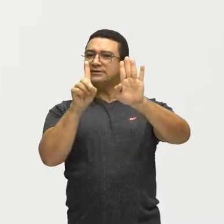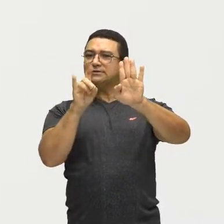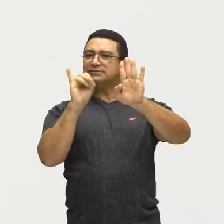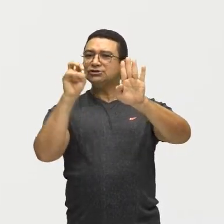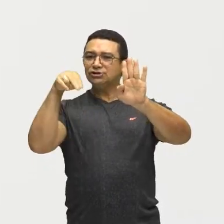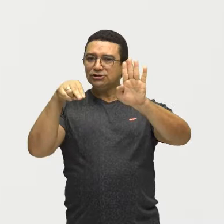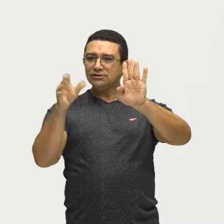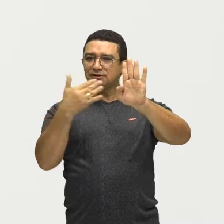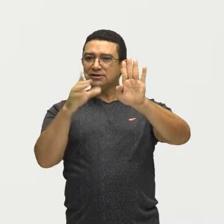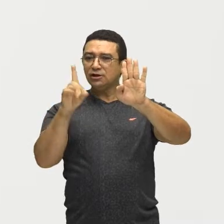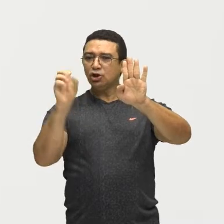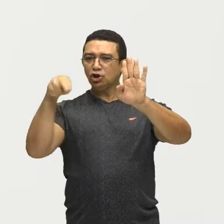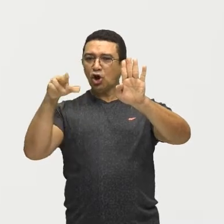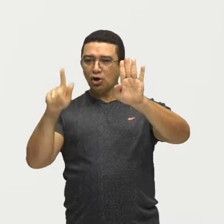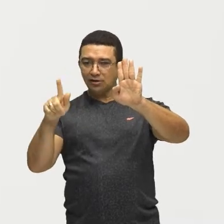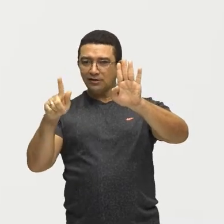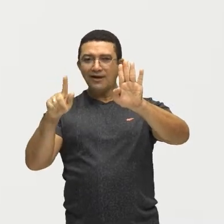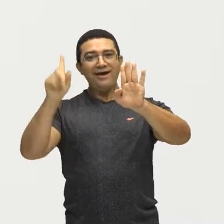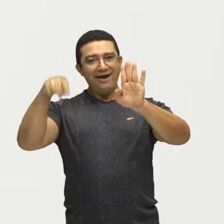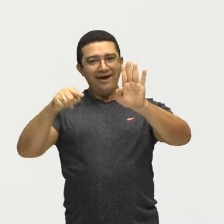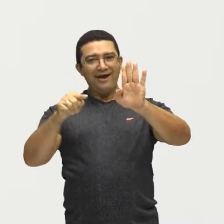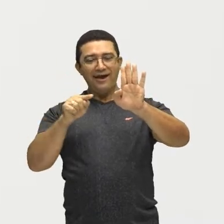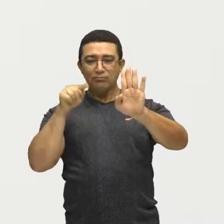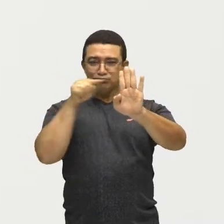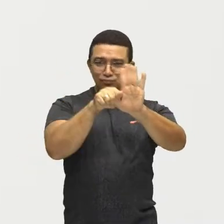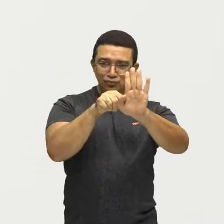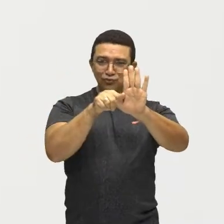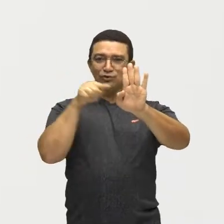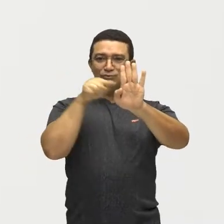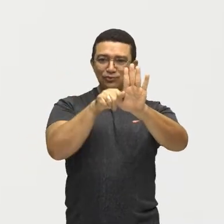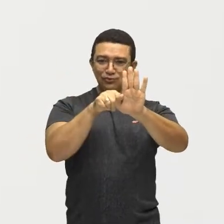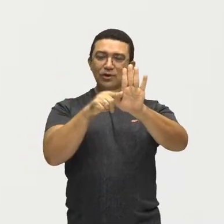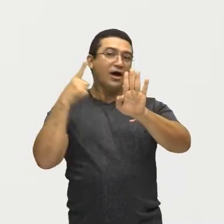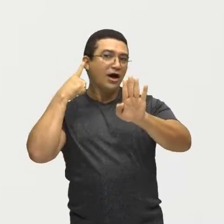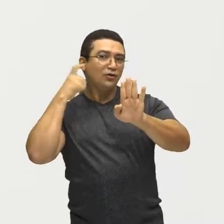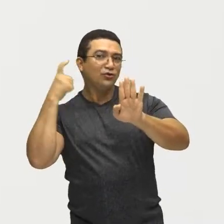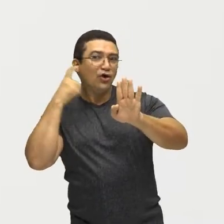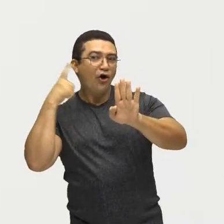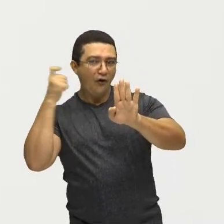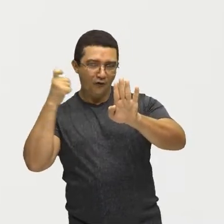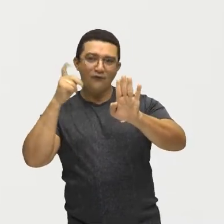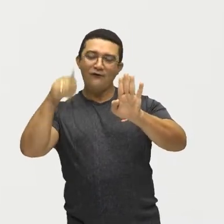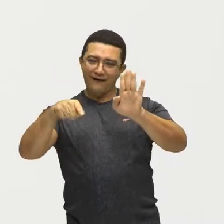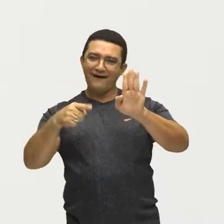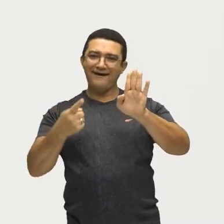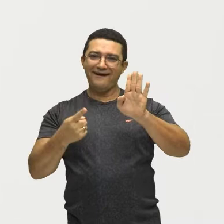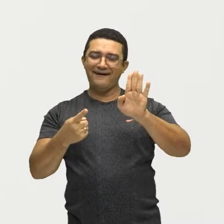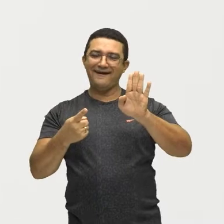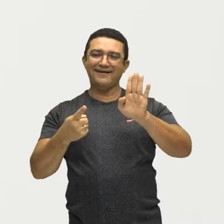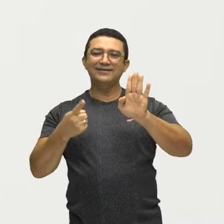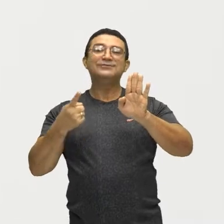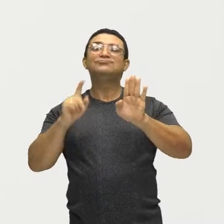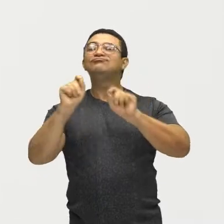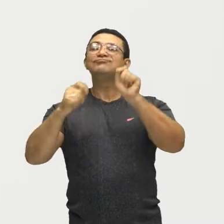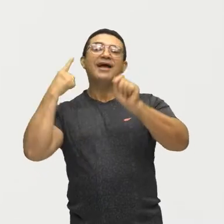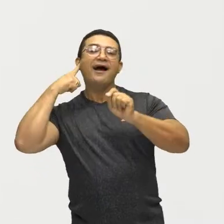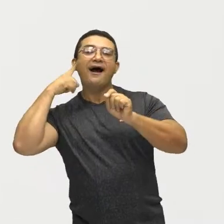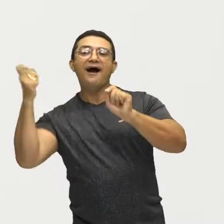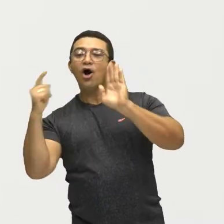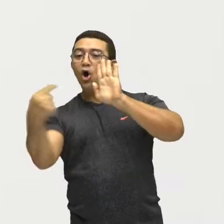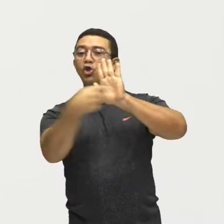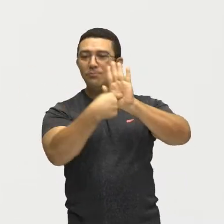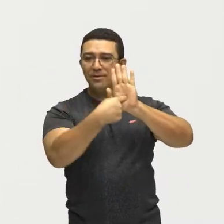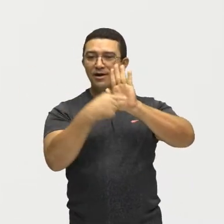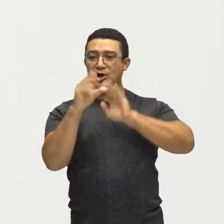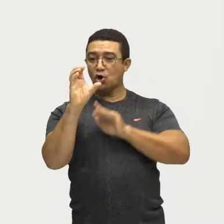exemplo, quando eu falo em campainha, não é a campainha que é a onomatopeia, e sim